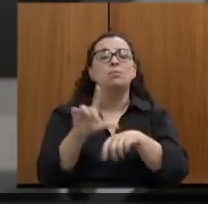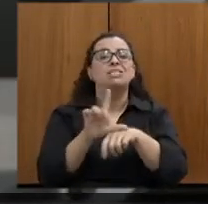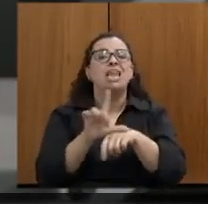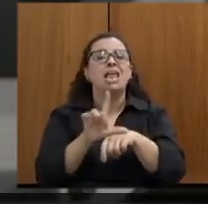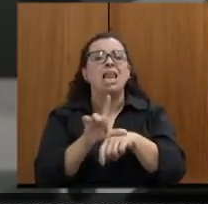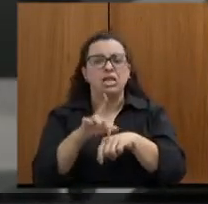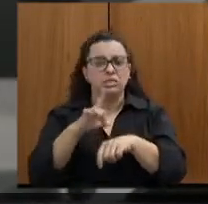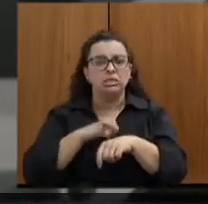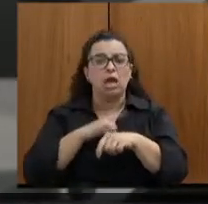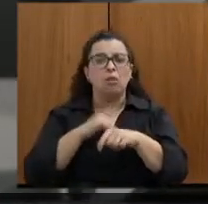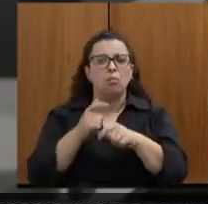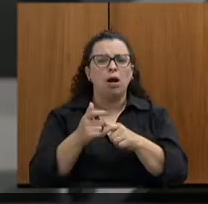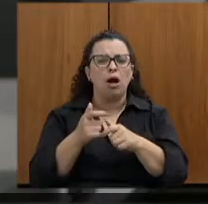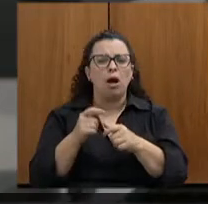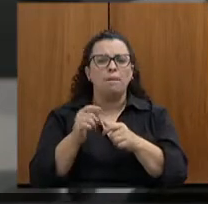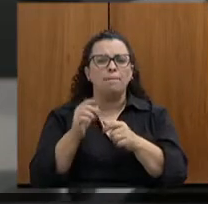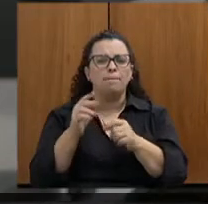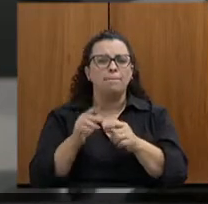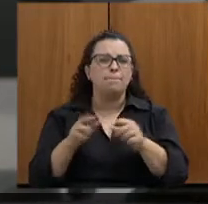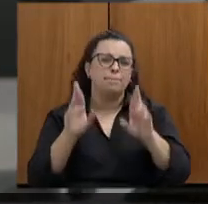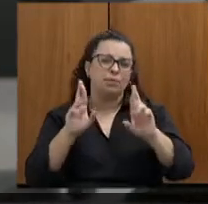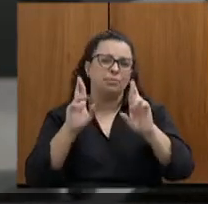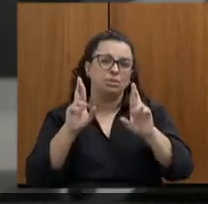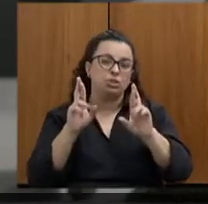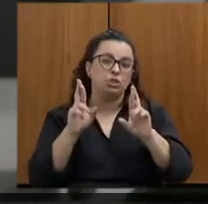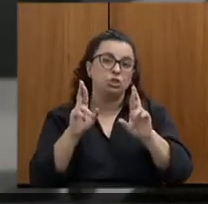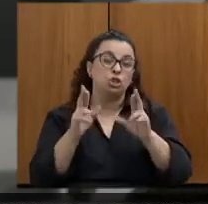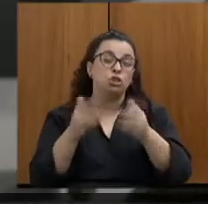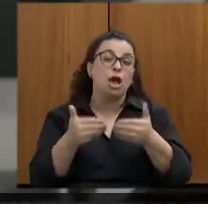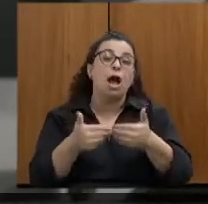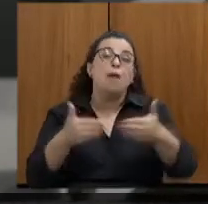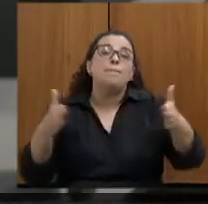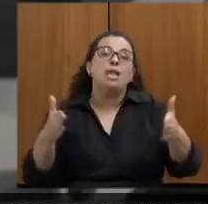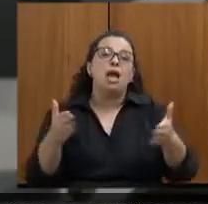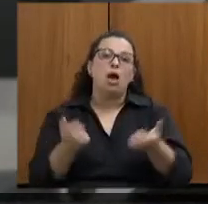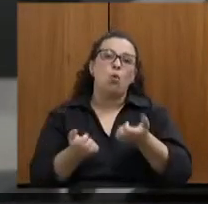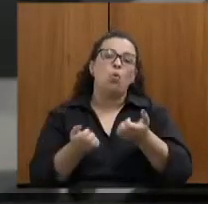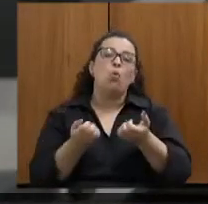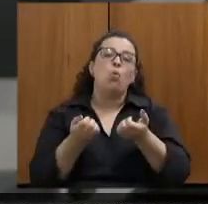que é a perspectiva aí, desta ampliação efetiva.